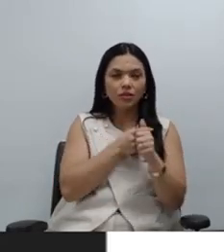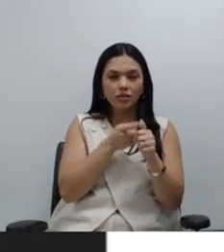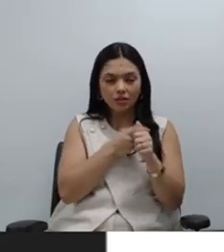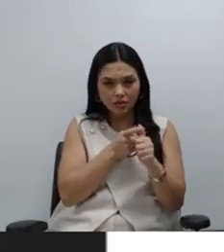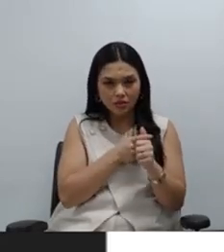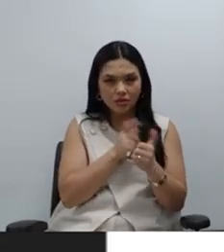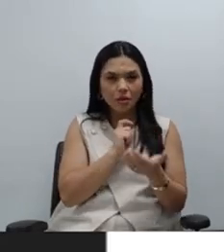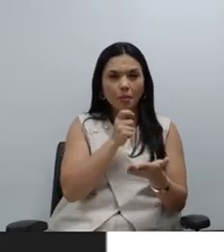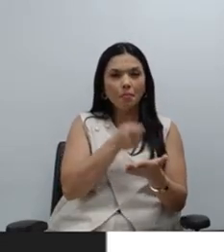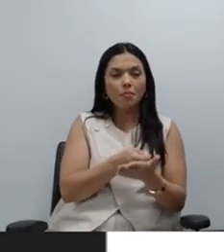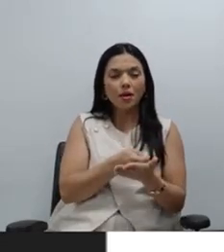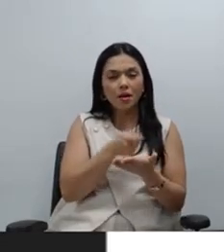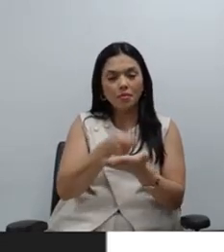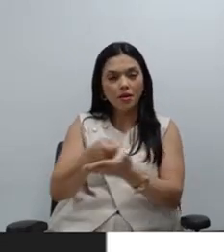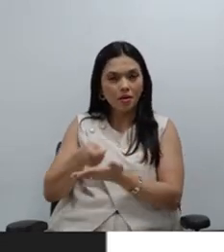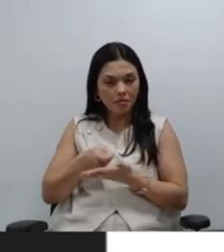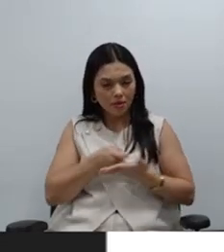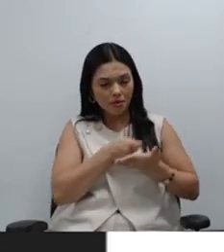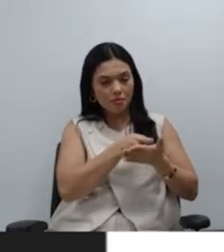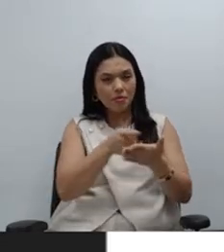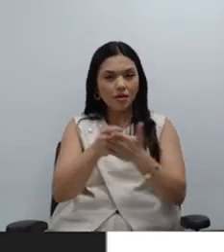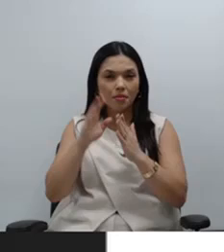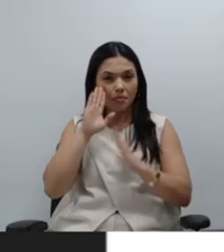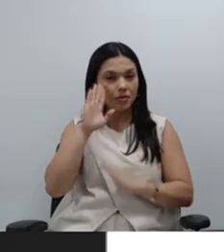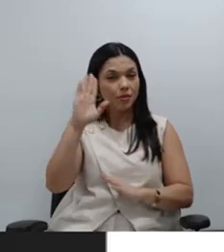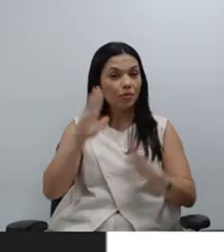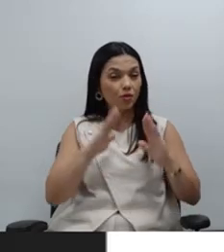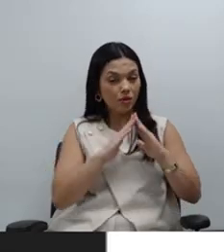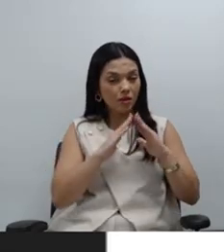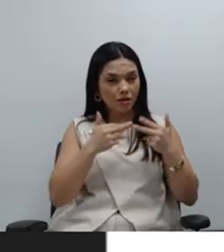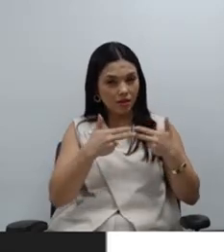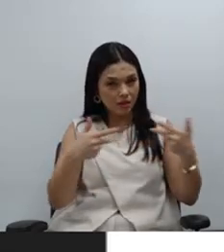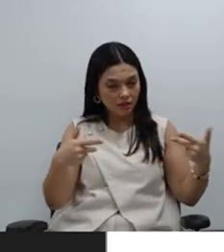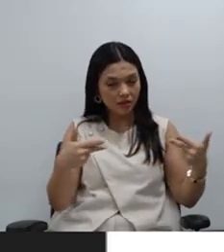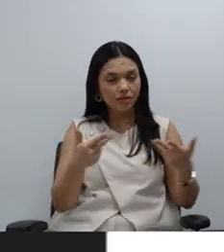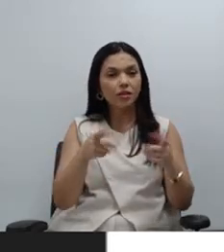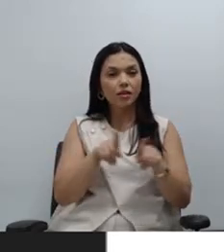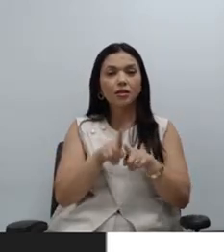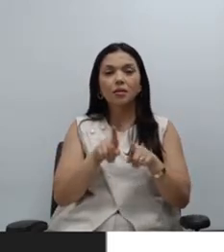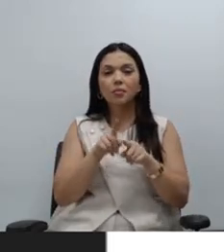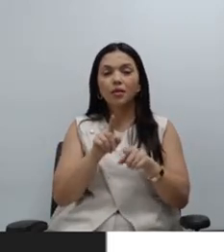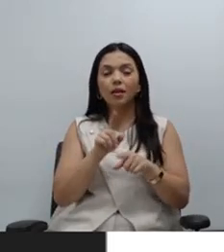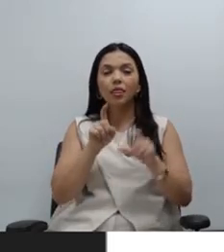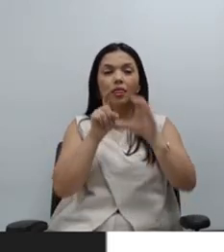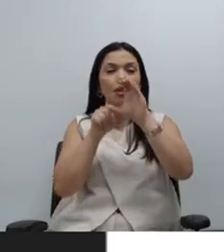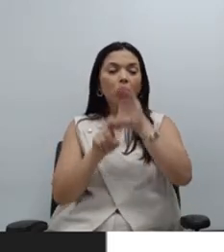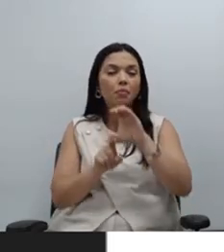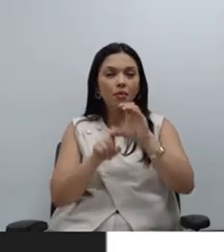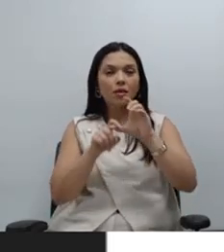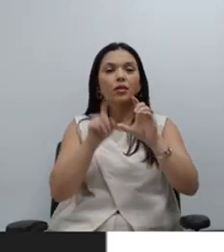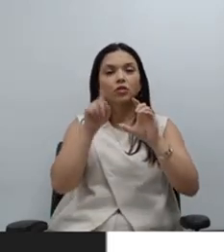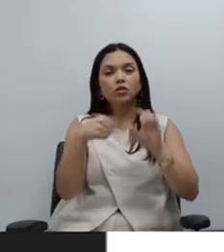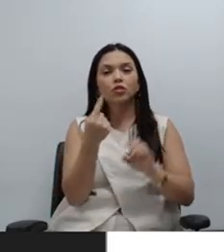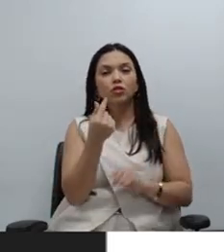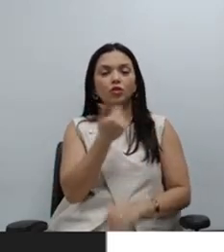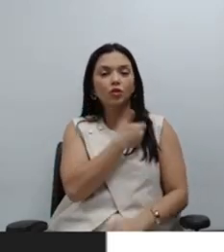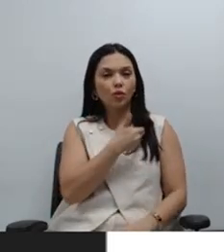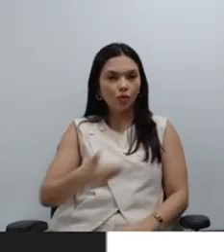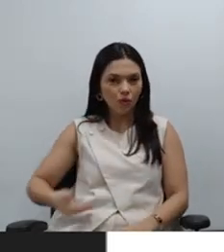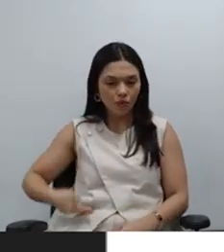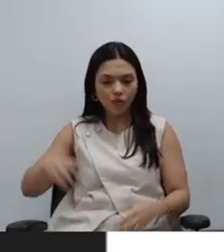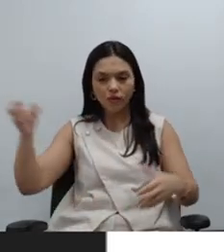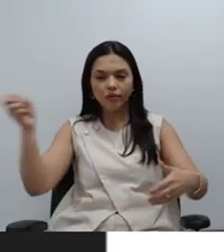mantenedores principais das despesas, dependentes de benefícios socioassistenciais, coletores de reciclagem